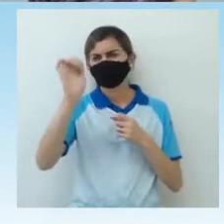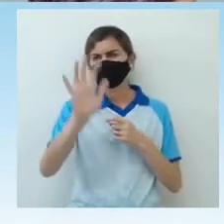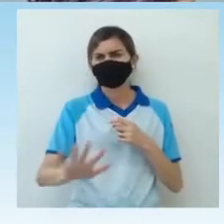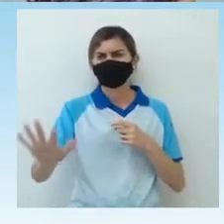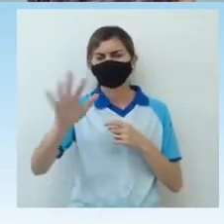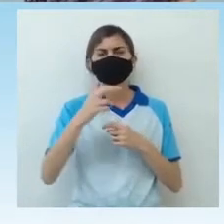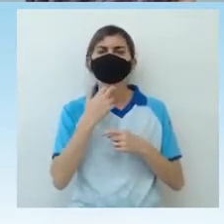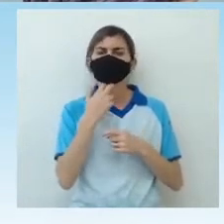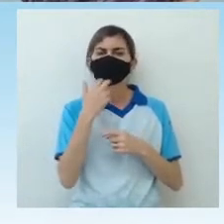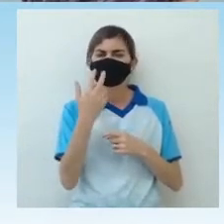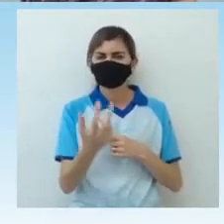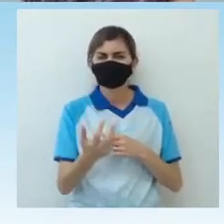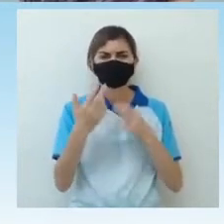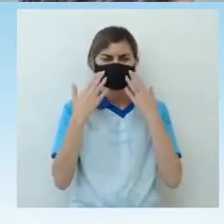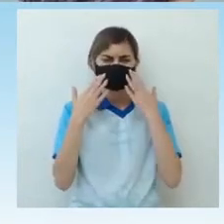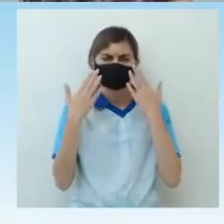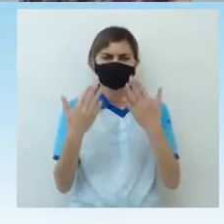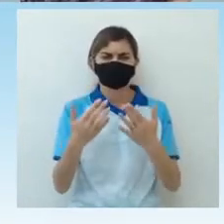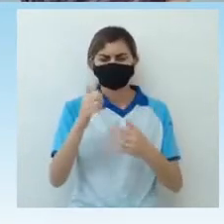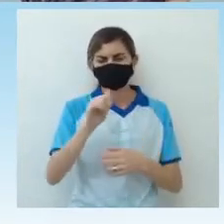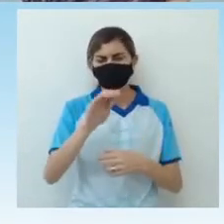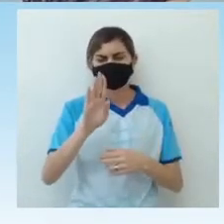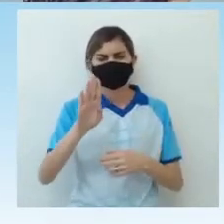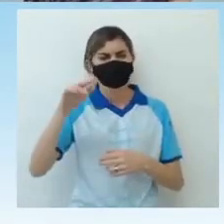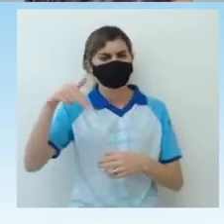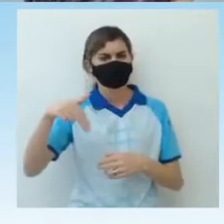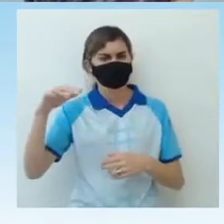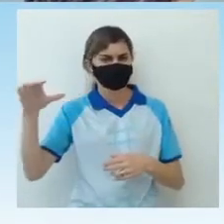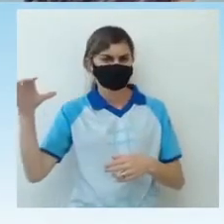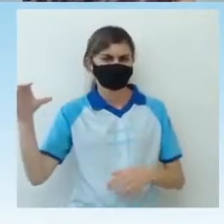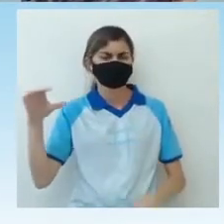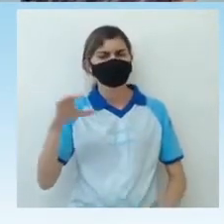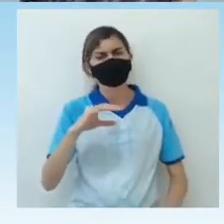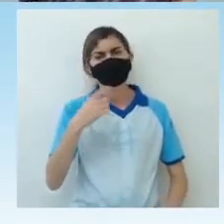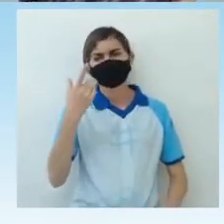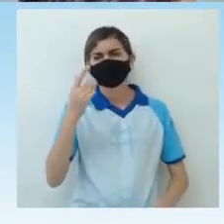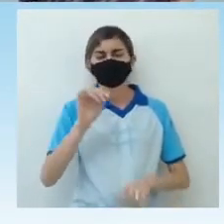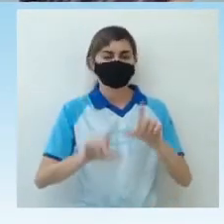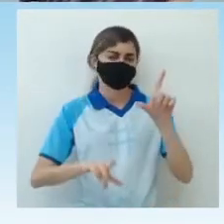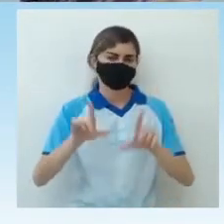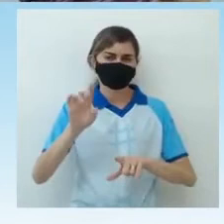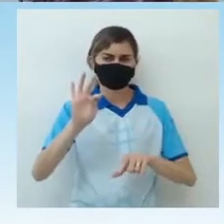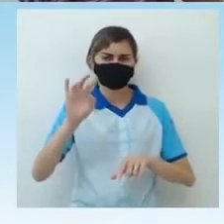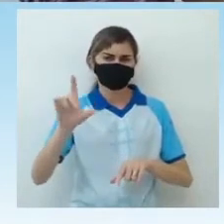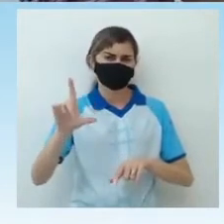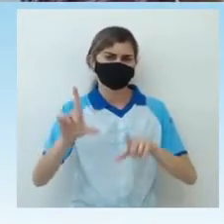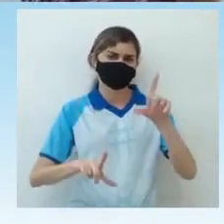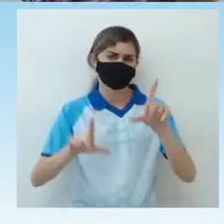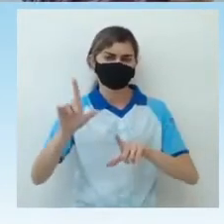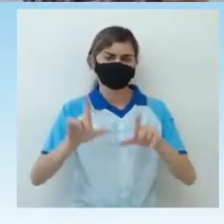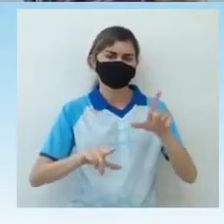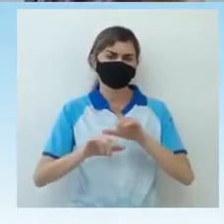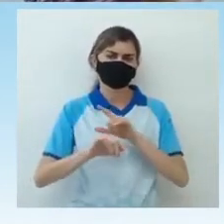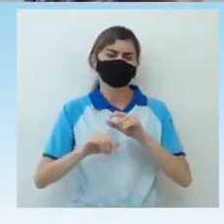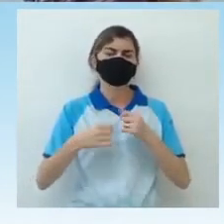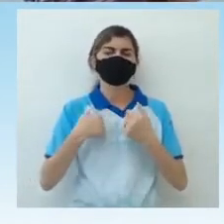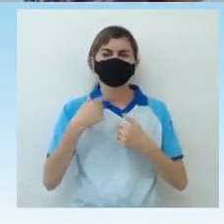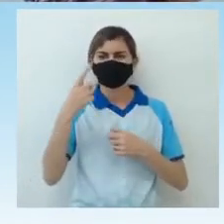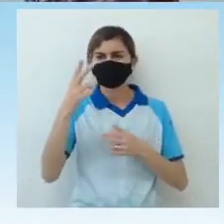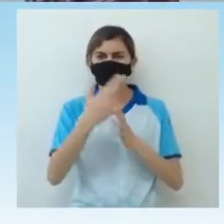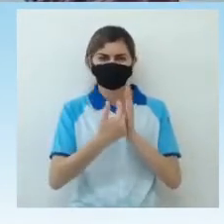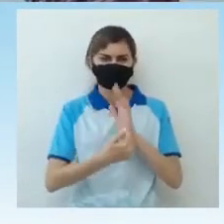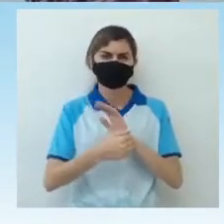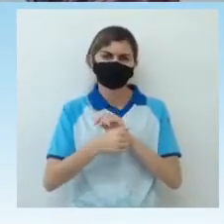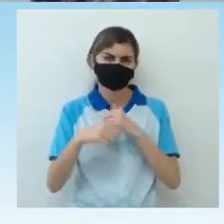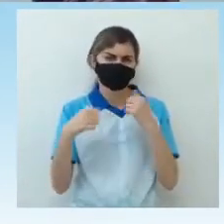e a voz de um apresentador da BNCC, recitando as notícias de um telejornal, ele transformando uma figura